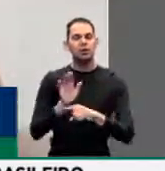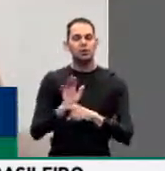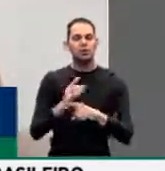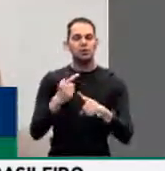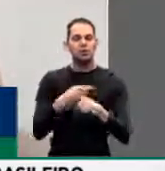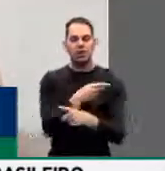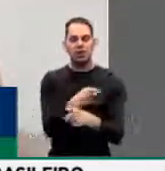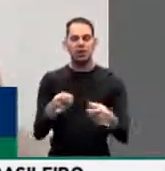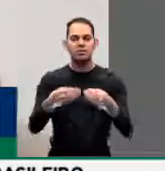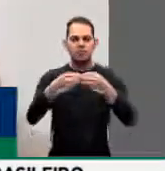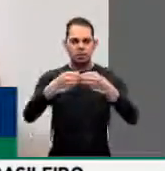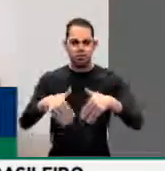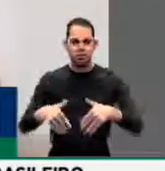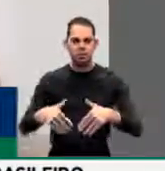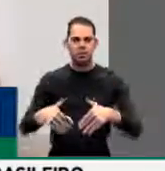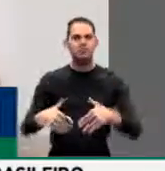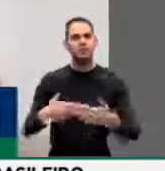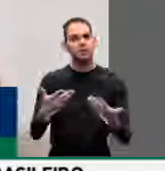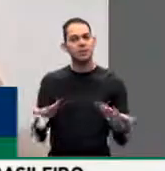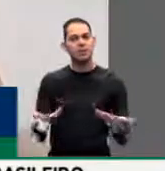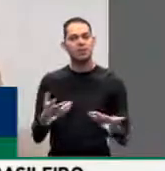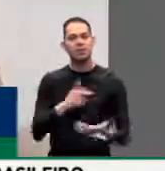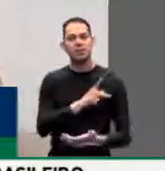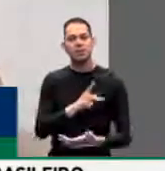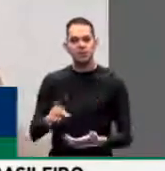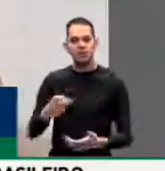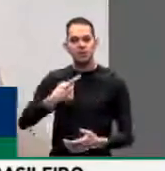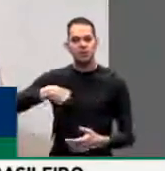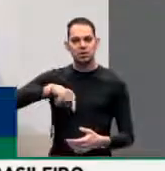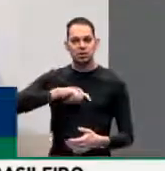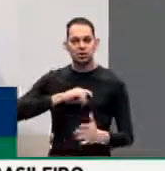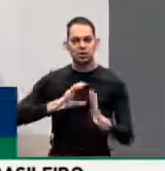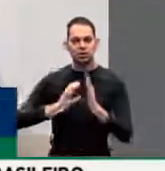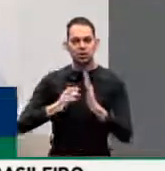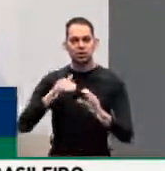falta dessas medidas. Portanto, presidente, a orientação do PSB é sim.